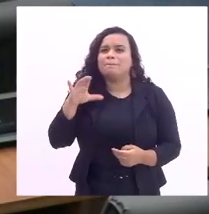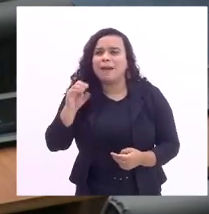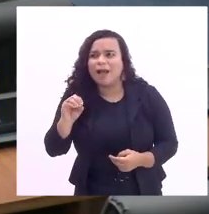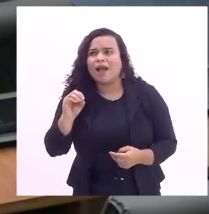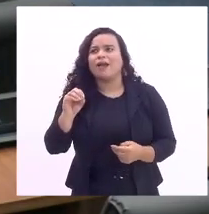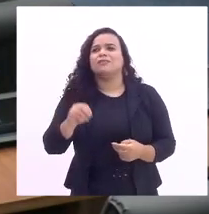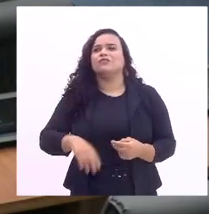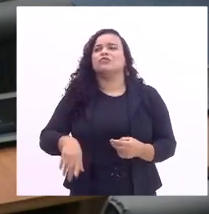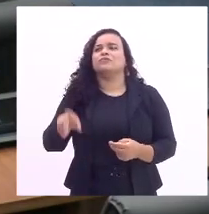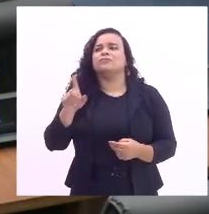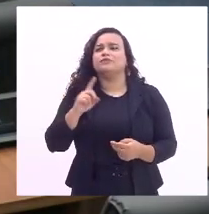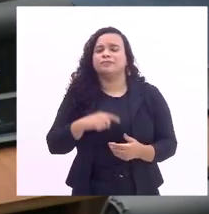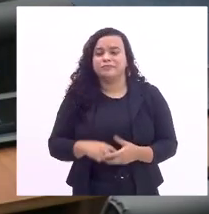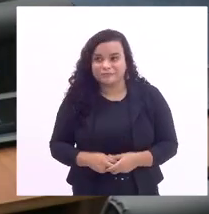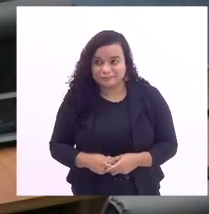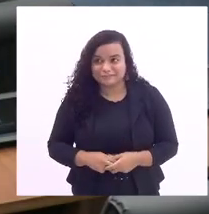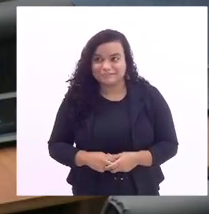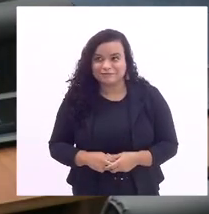Gualberto,